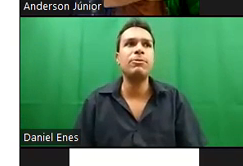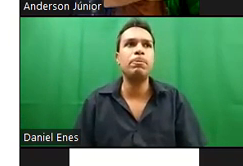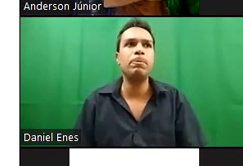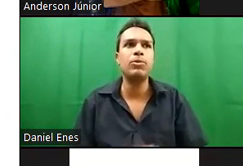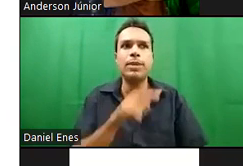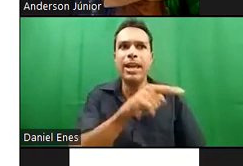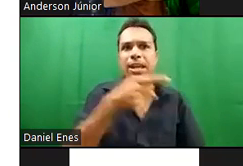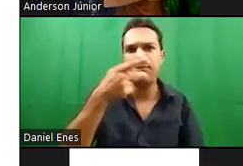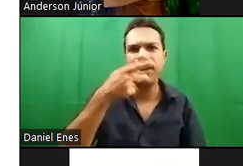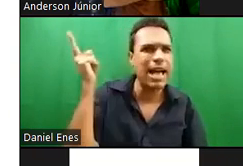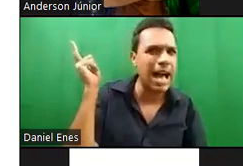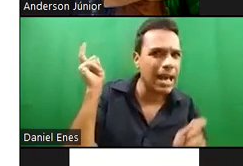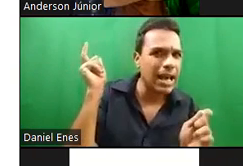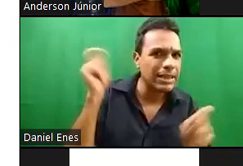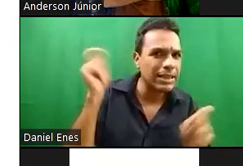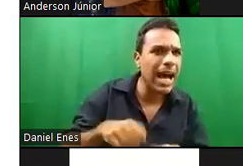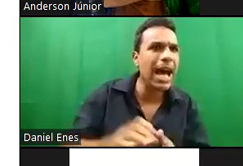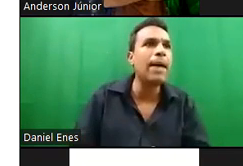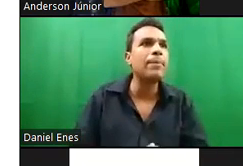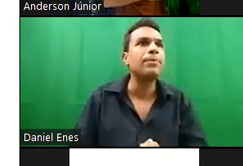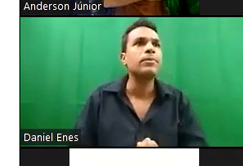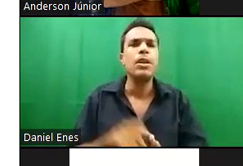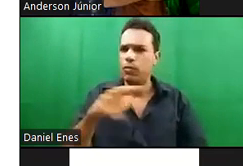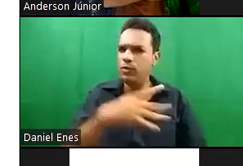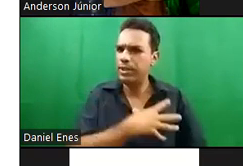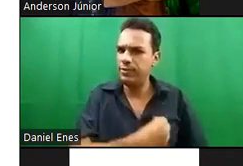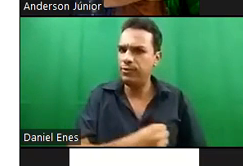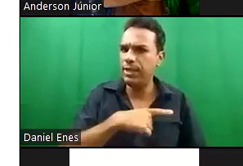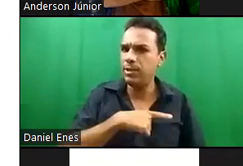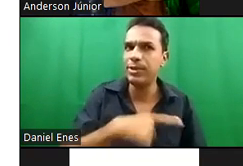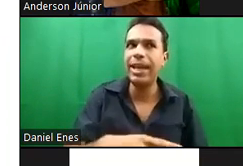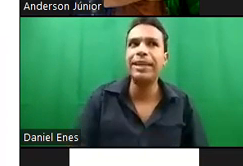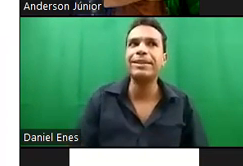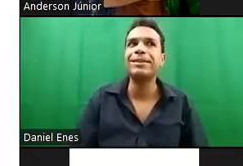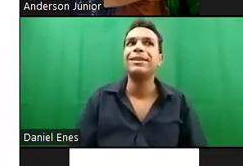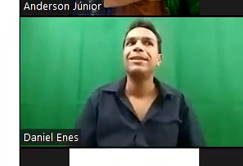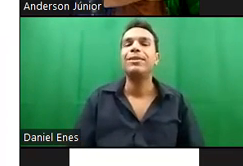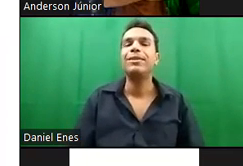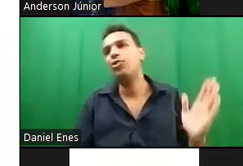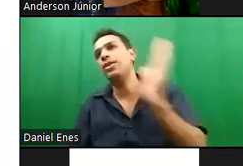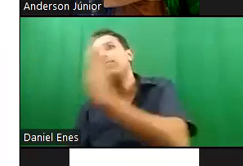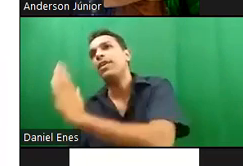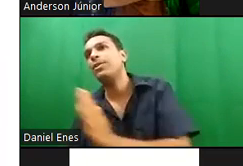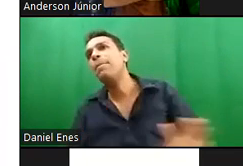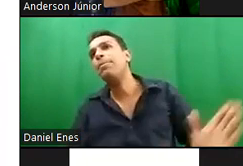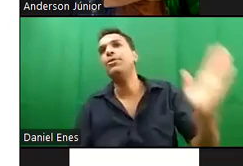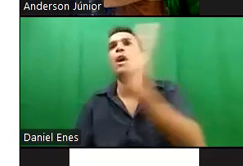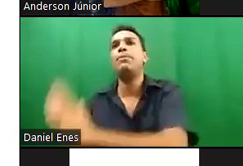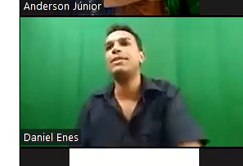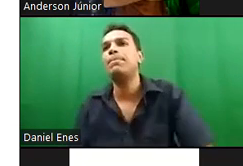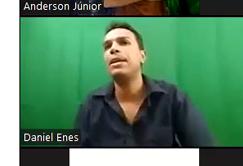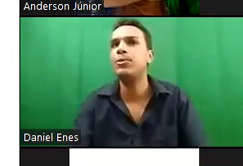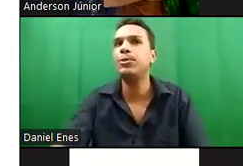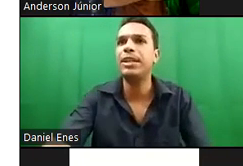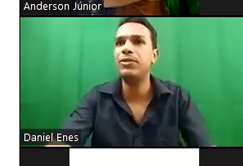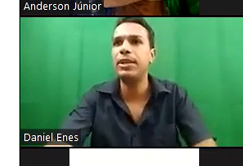fazer pergunta. Ele falar, dá. Você, filhos, tem? Então, olha, eu jogando o verbo lá para o final para